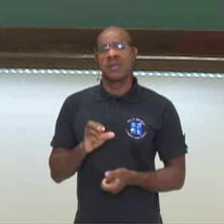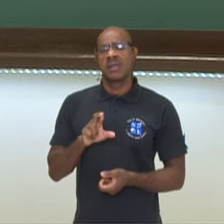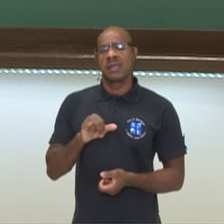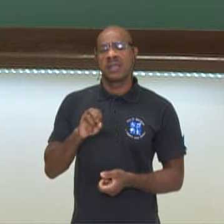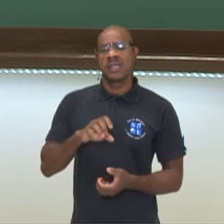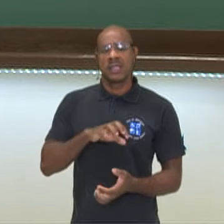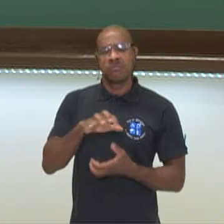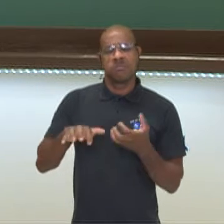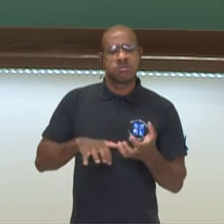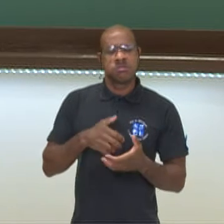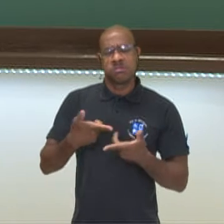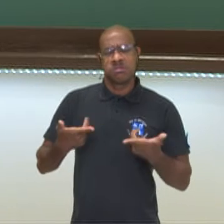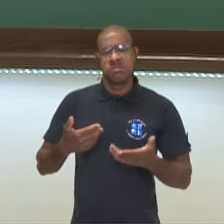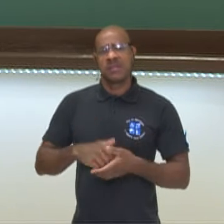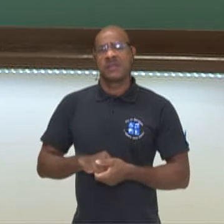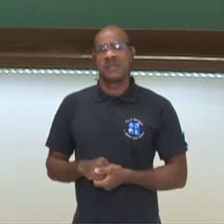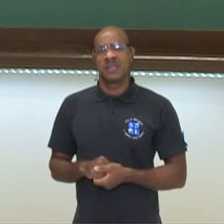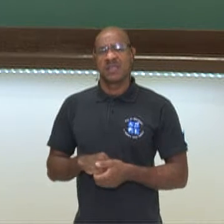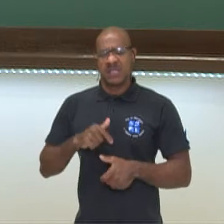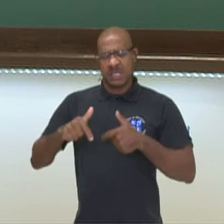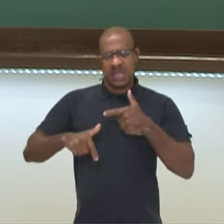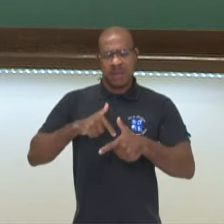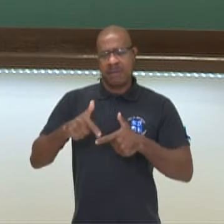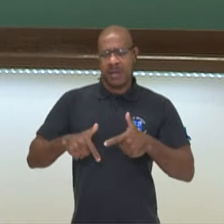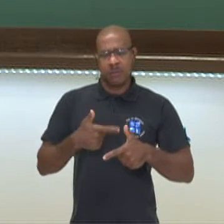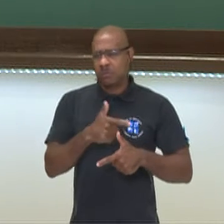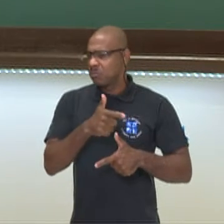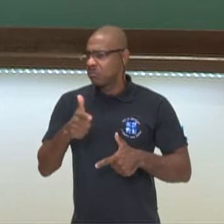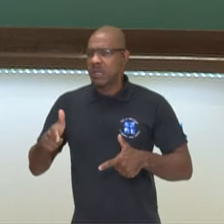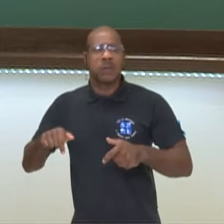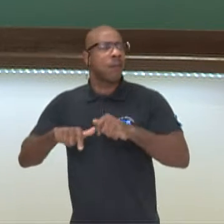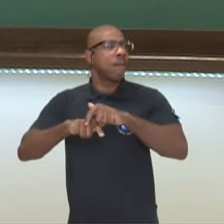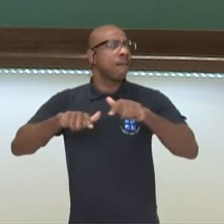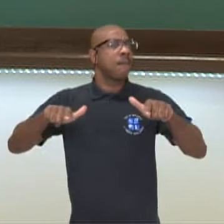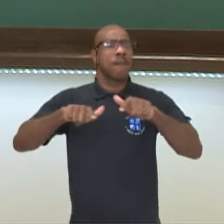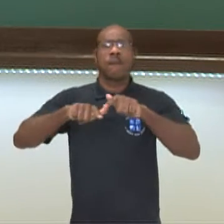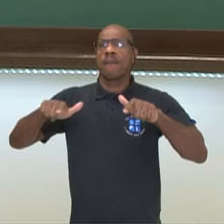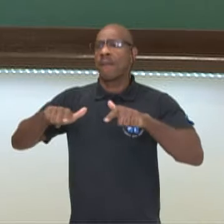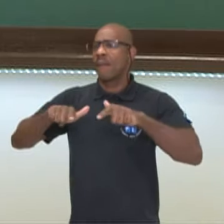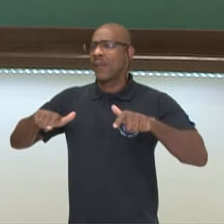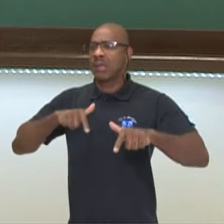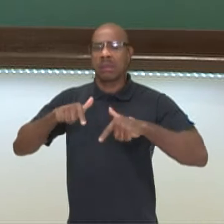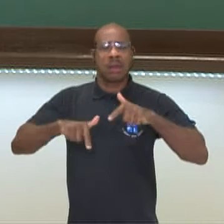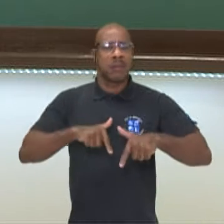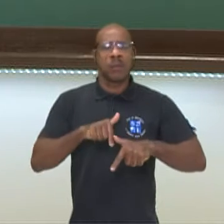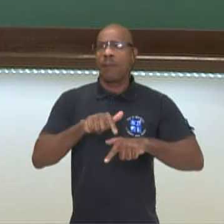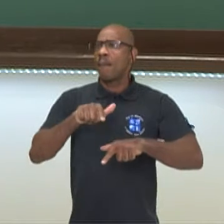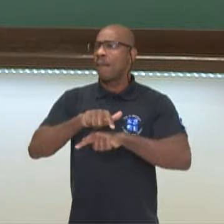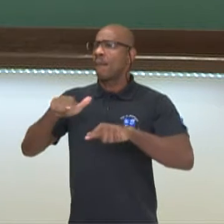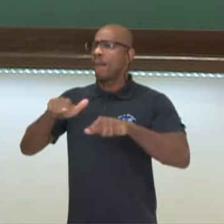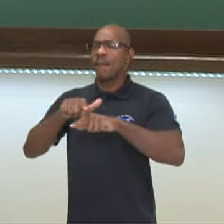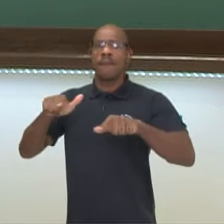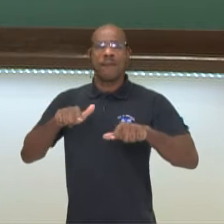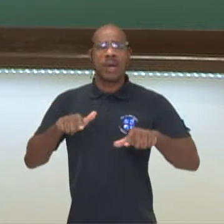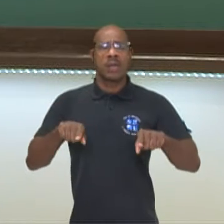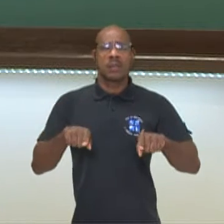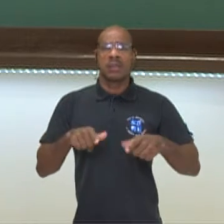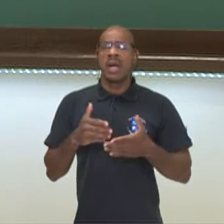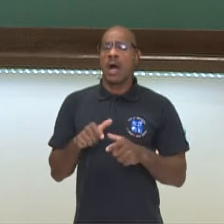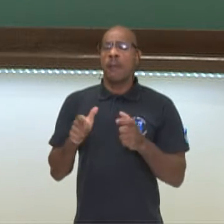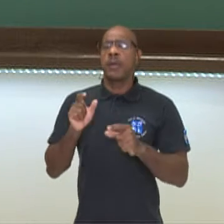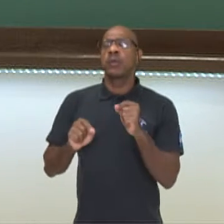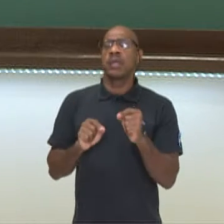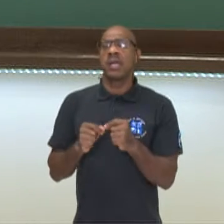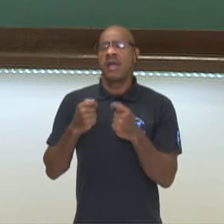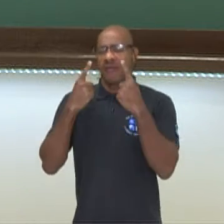em desemprego, por exemplo, o desemprego é a primeira grande instância de uma crise, né? Aí, consequentemente, aumento da violência,